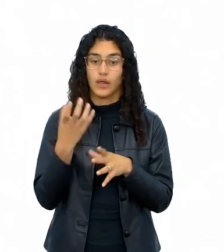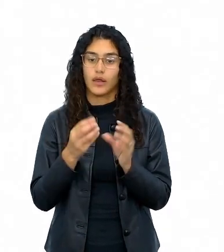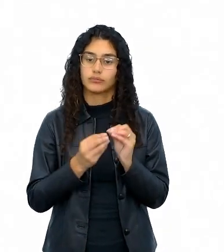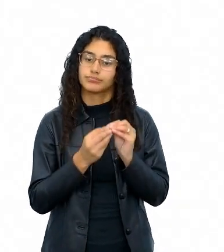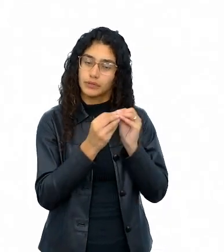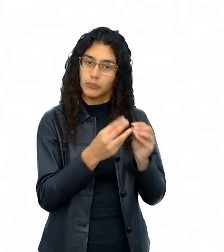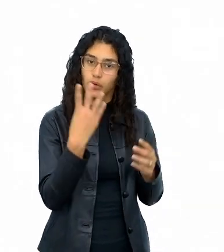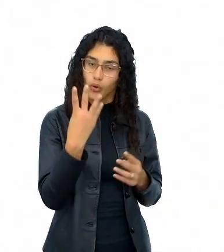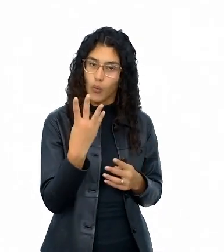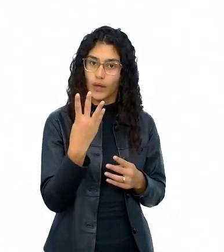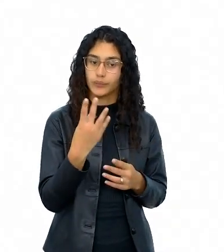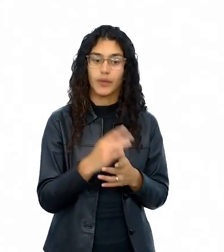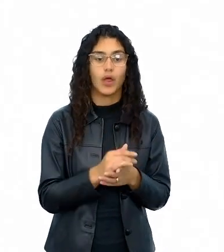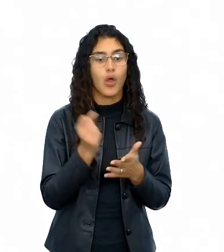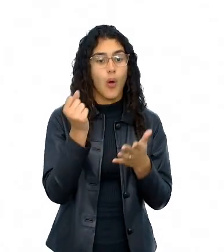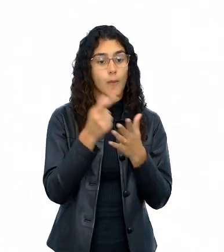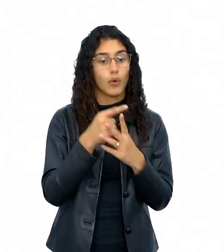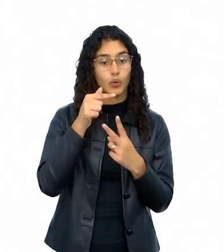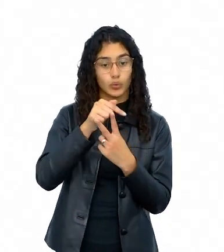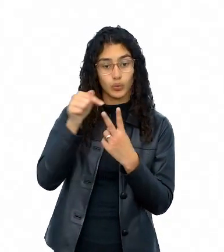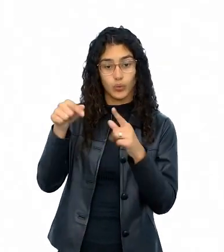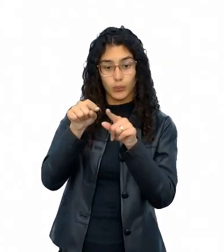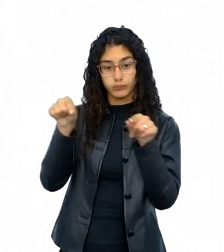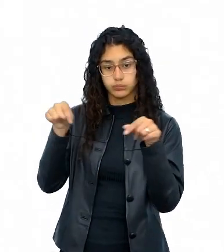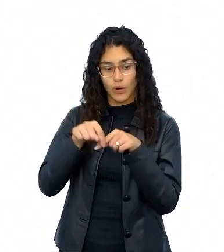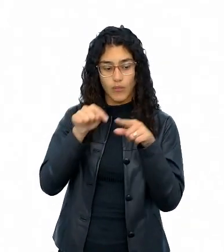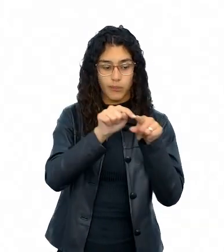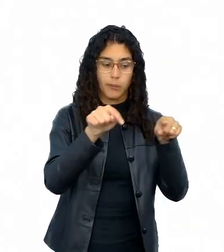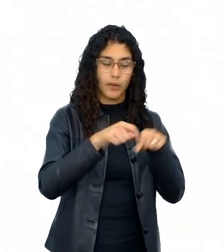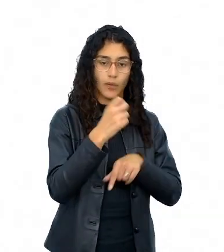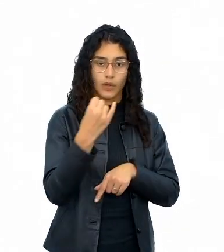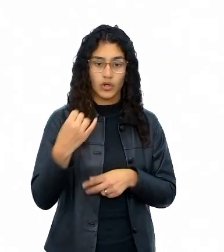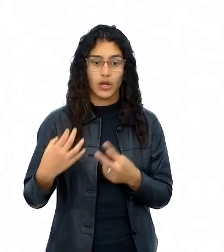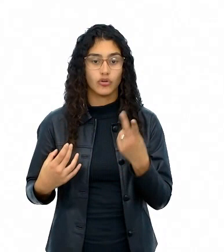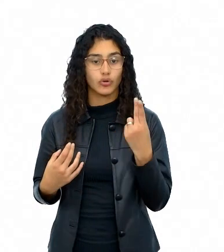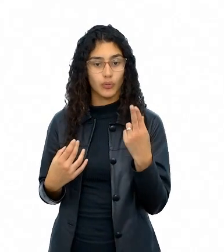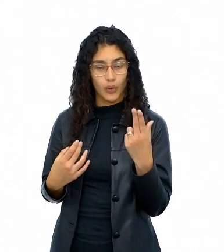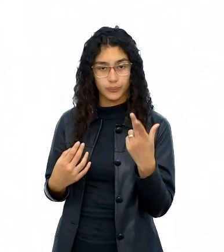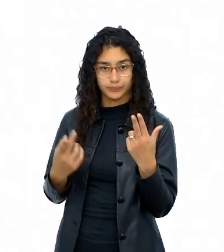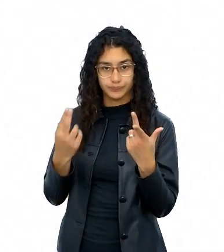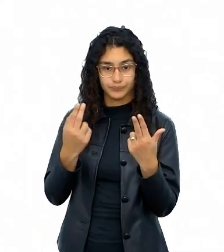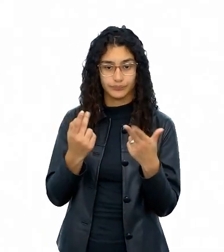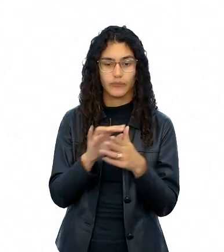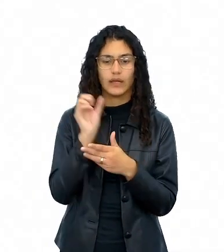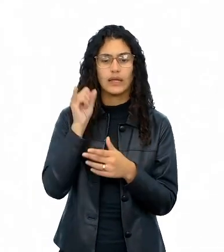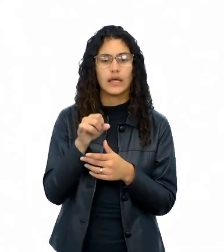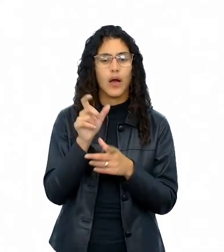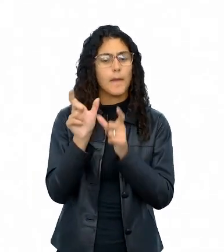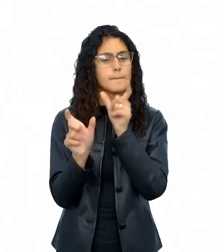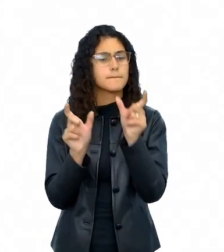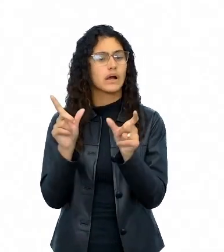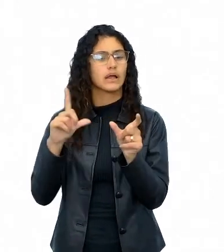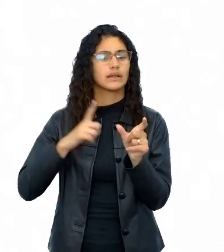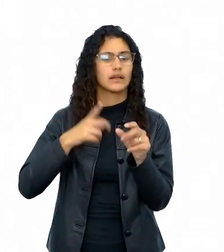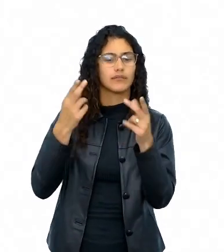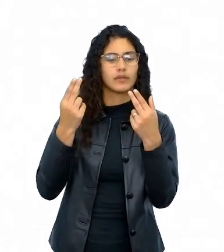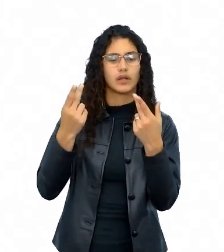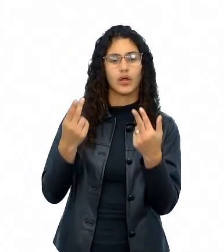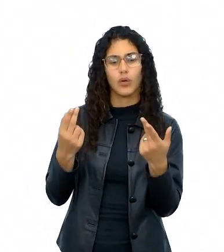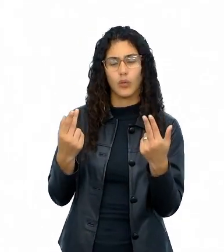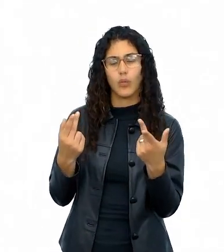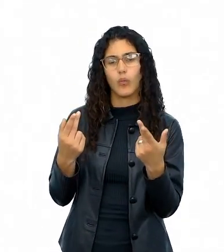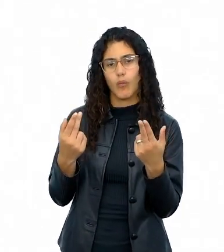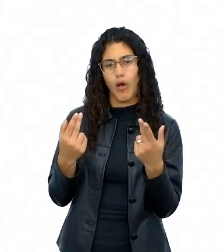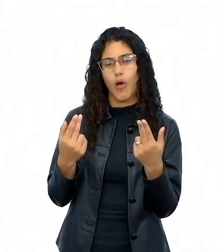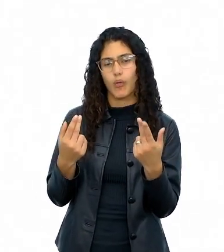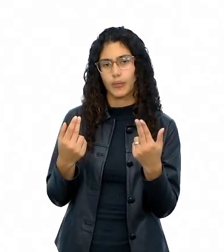sobrinhos. Para isso, ele comprou 2 caixas com a mesma quantidade de bombons. Se cada sobrinho recebeu a mesma quantidade